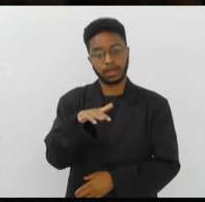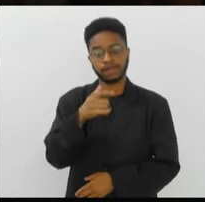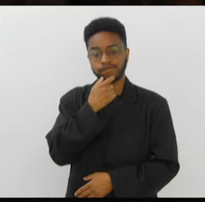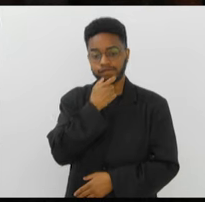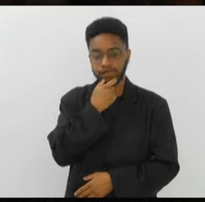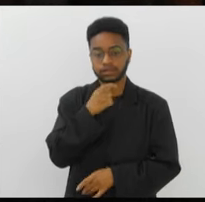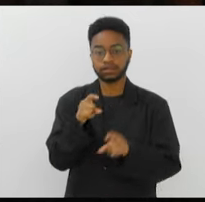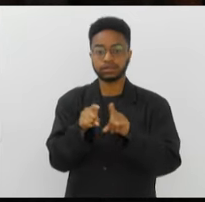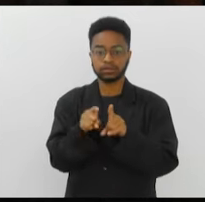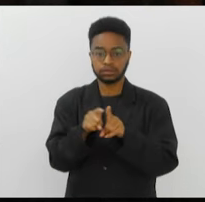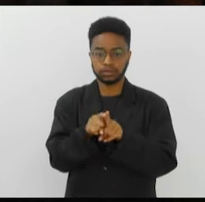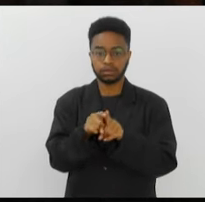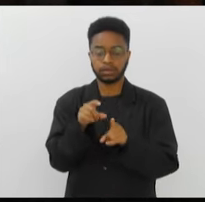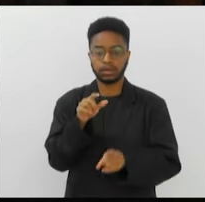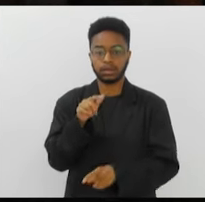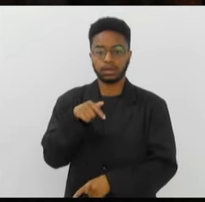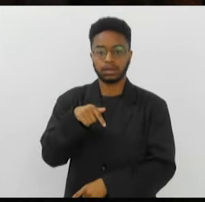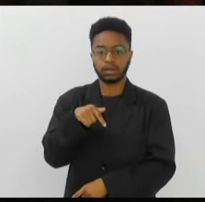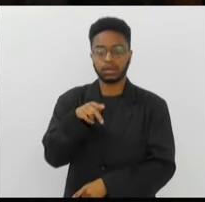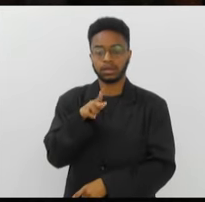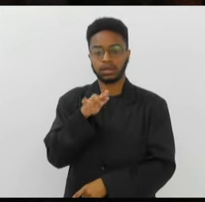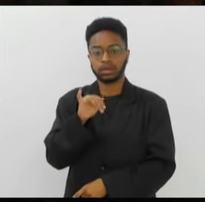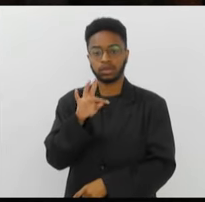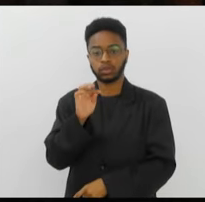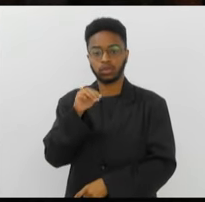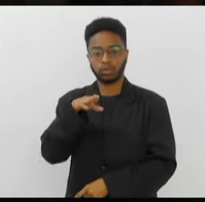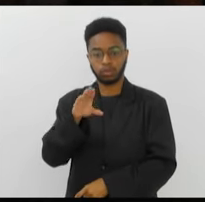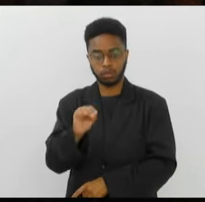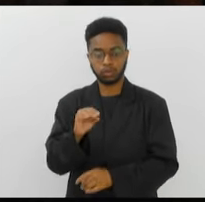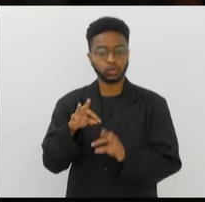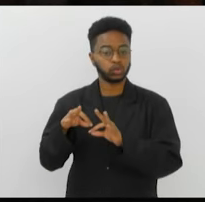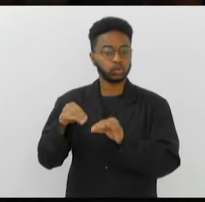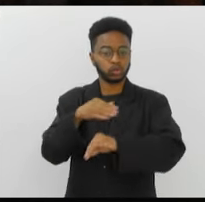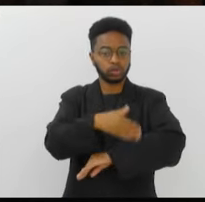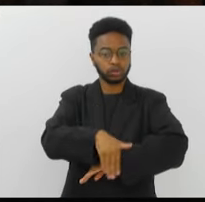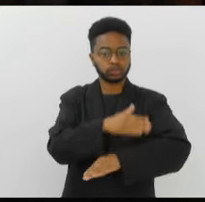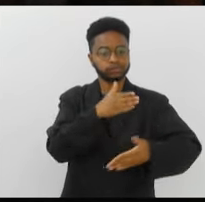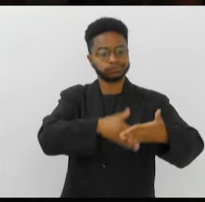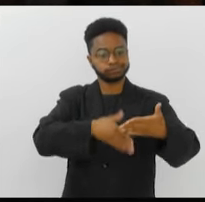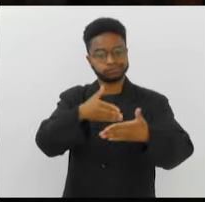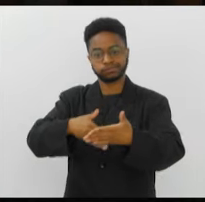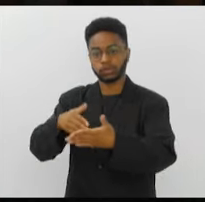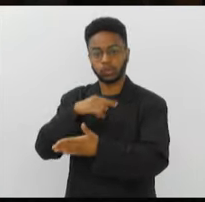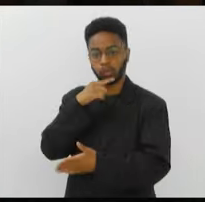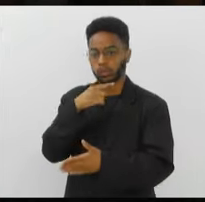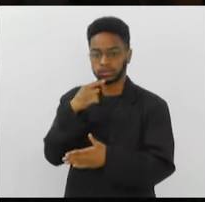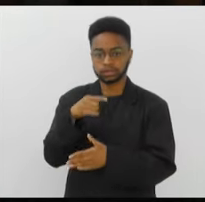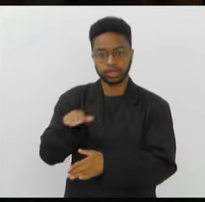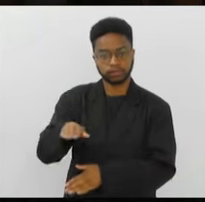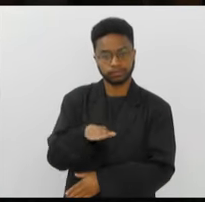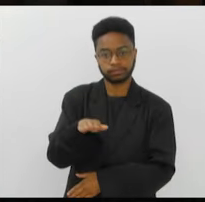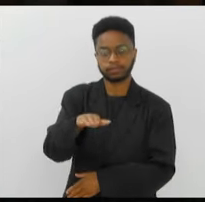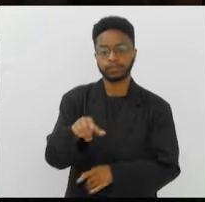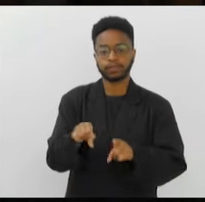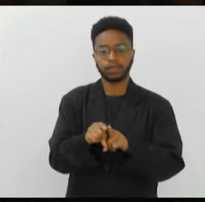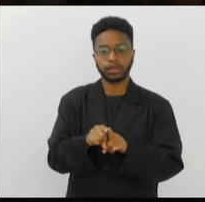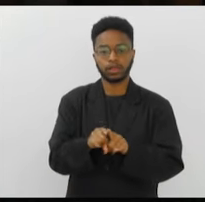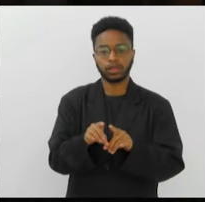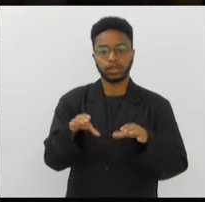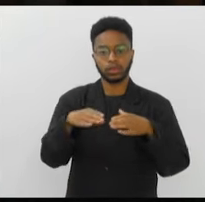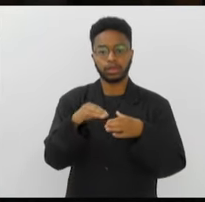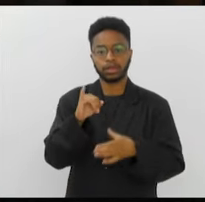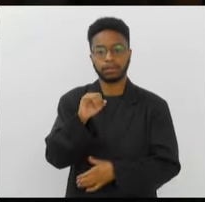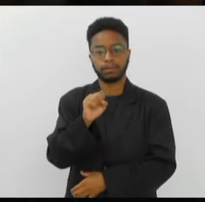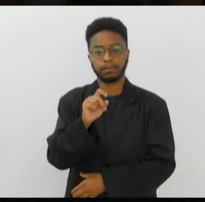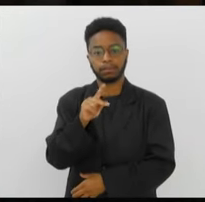Penha, o Quitungo, todas as ruas bloqueadas com barricadas. Aí vem para o conjunto do